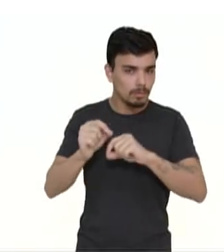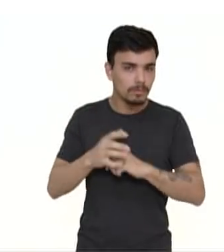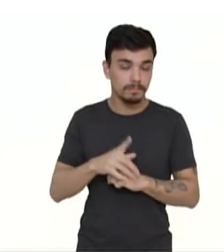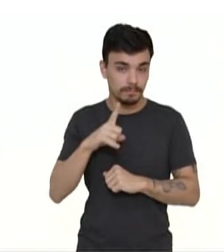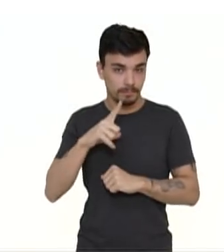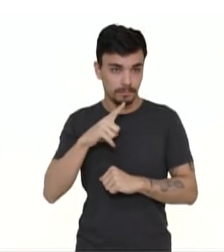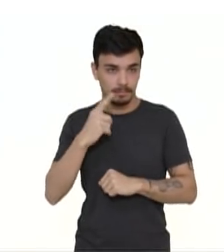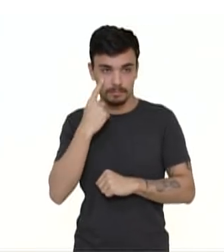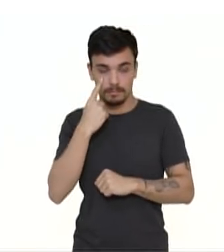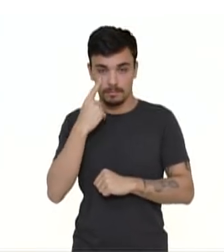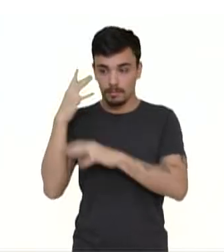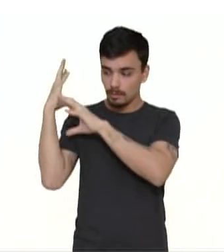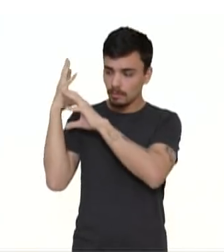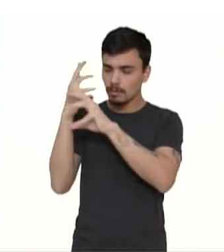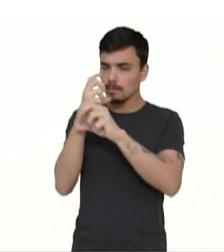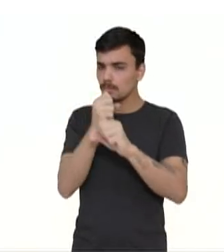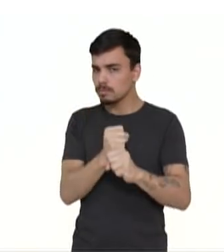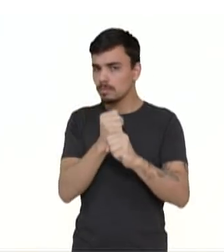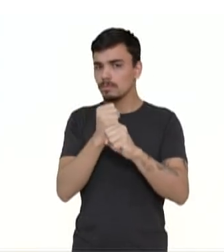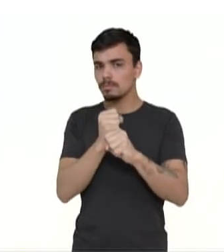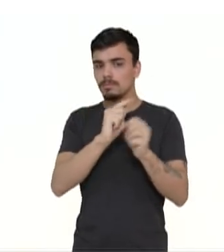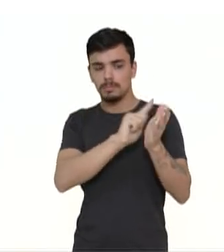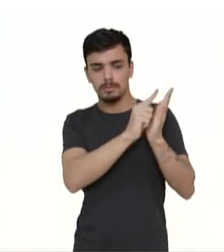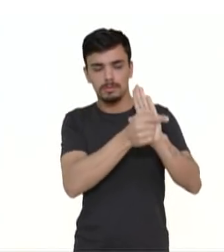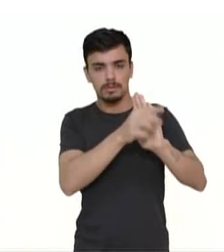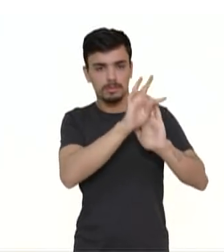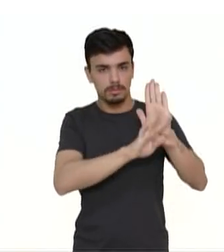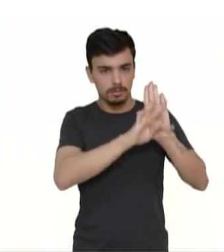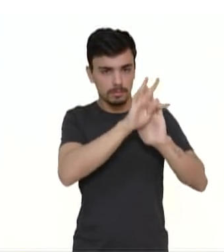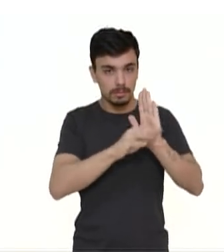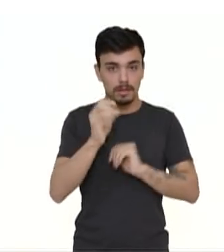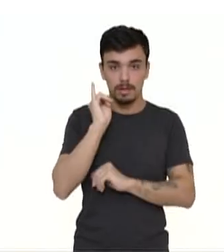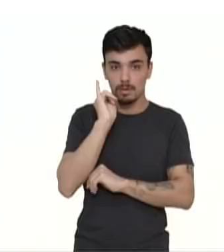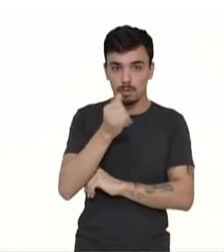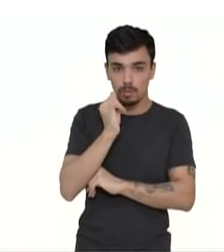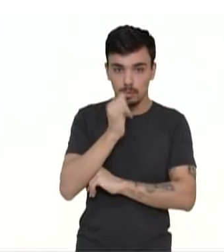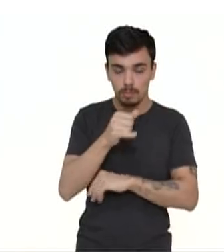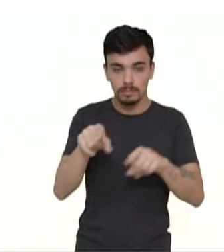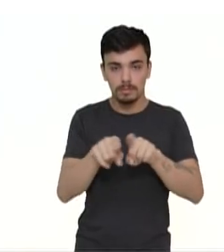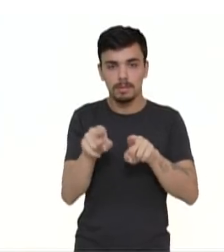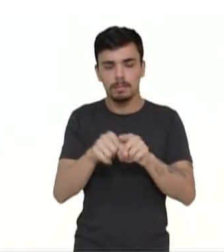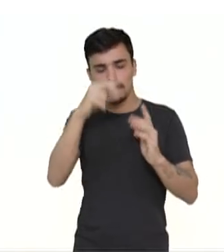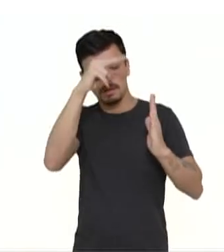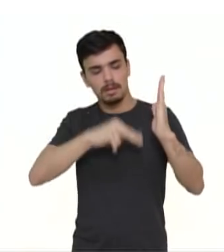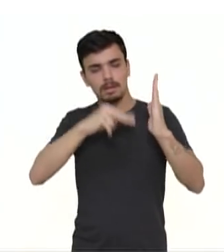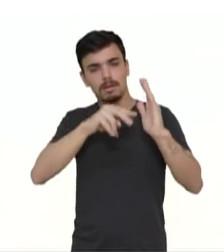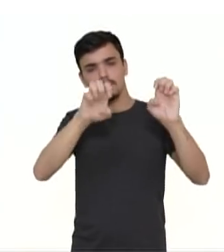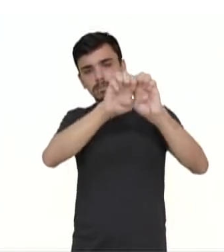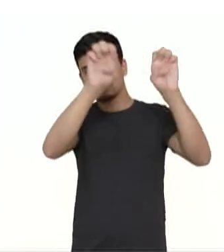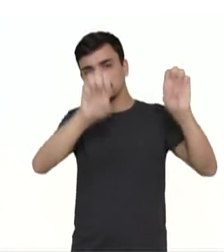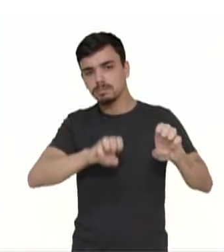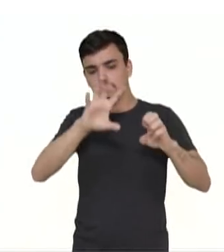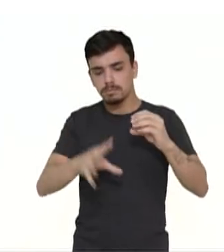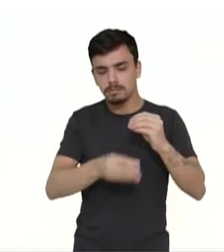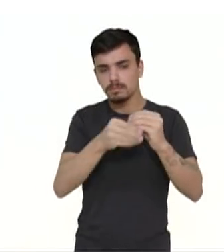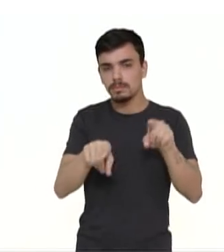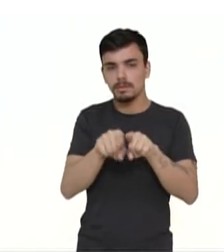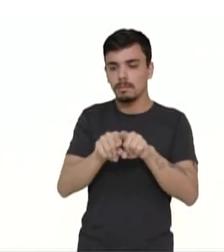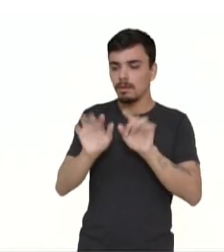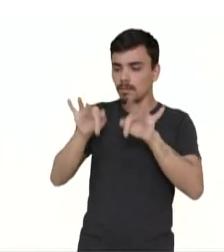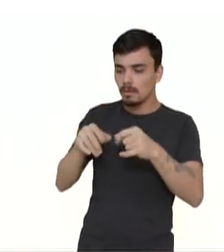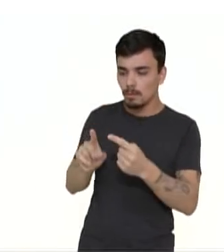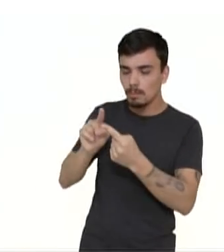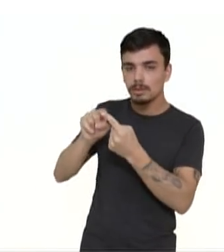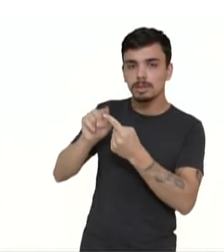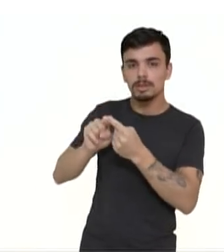consistem em fazer uma revisão desse gênero textual conto, né? Vamos analisar ali as estruturas composicionais, a